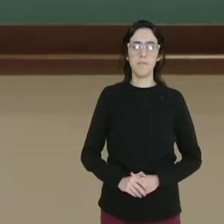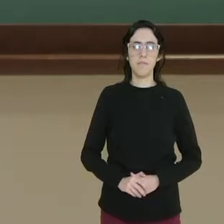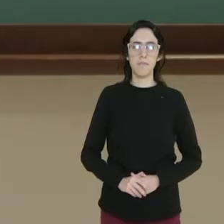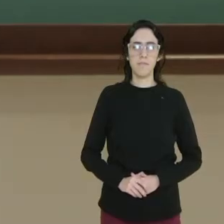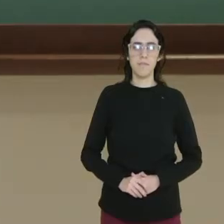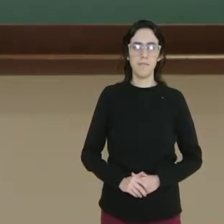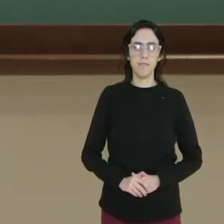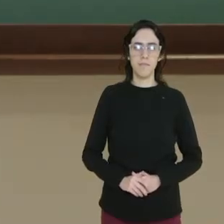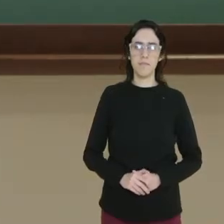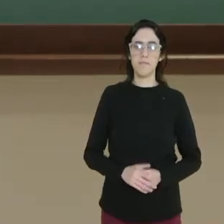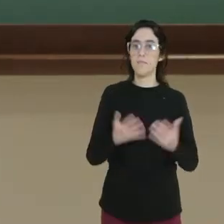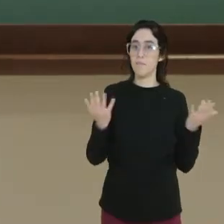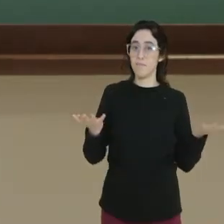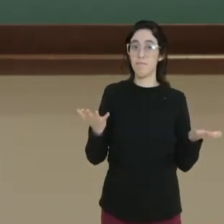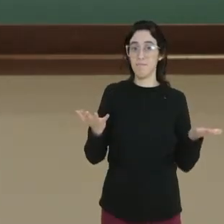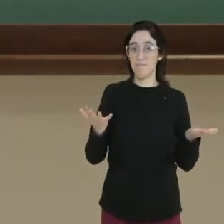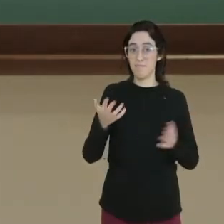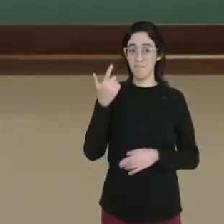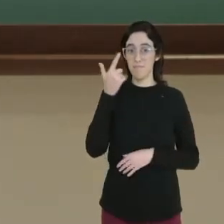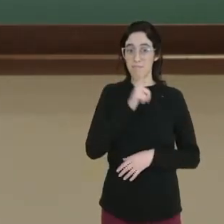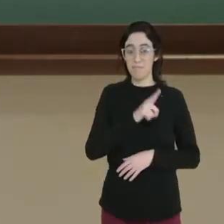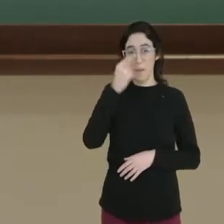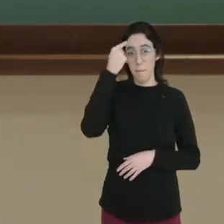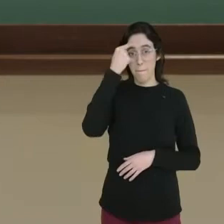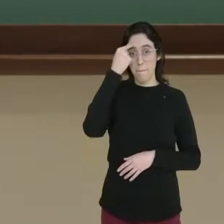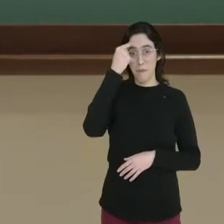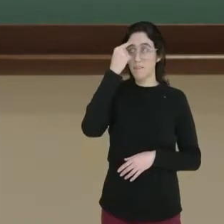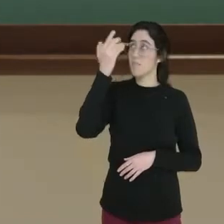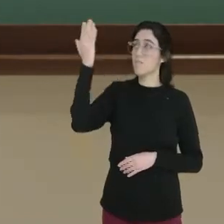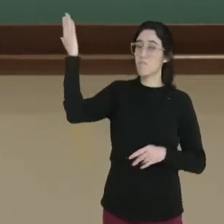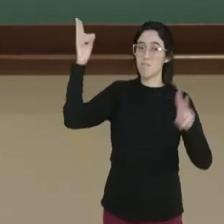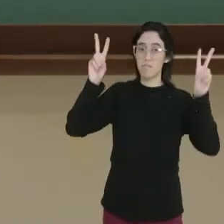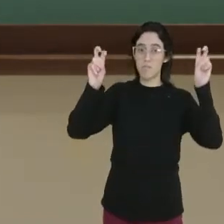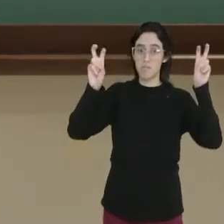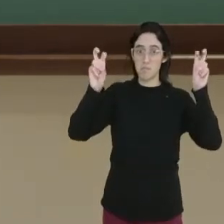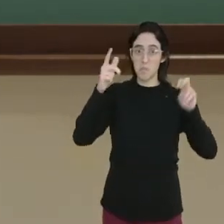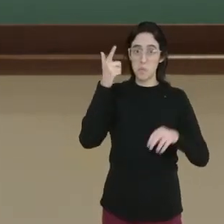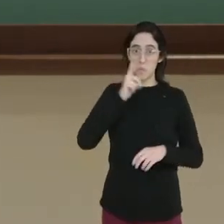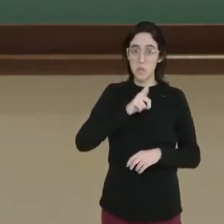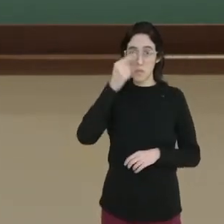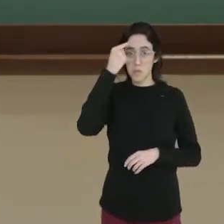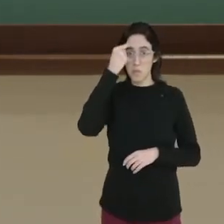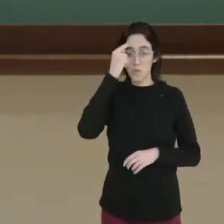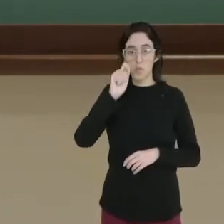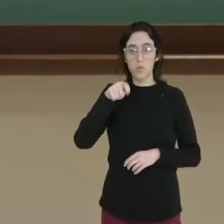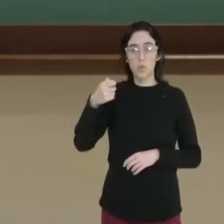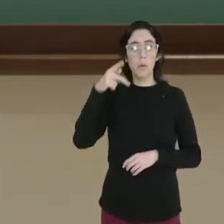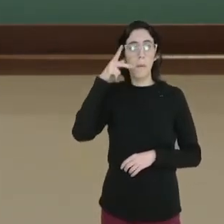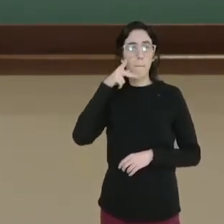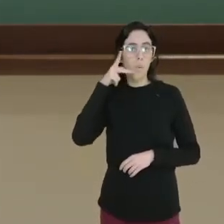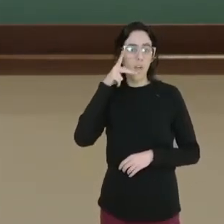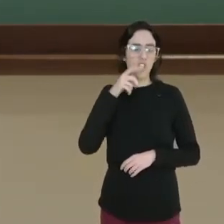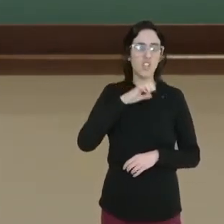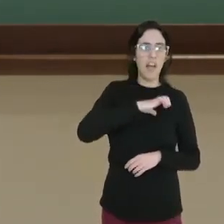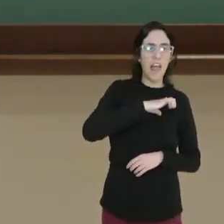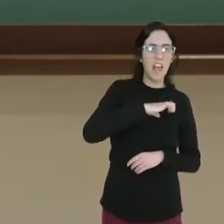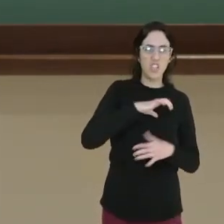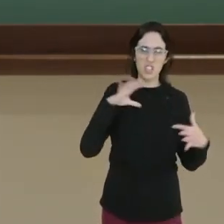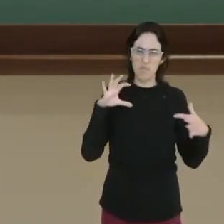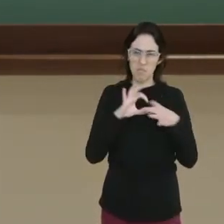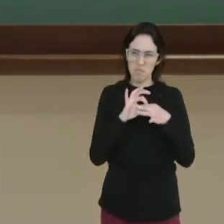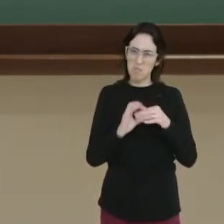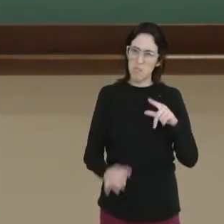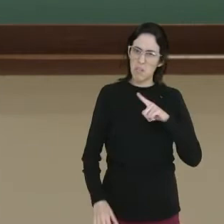E aí, deu certo? Conseguiram pensar então sobre esse tema, né? Relação entre política e ética. Será que